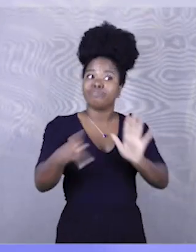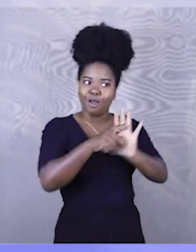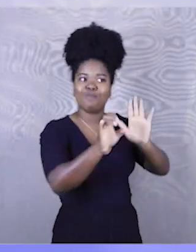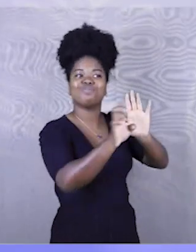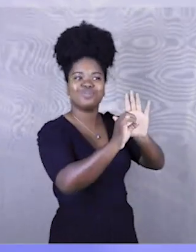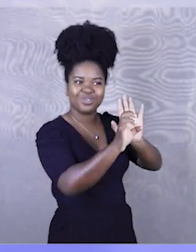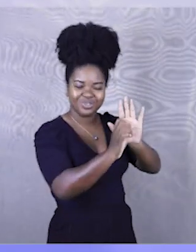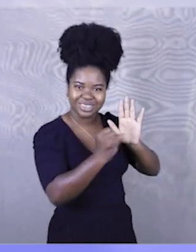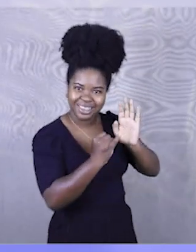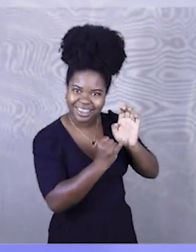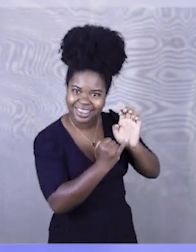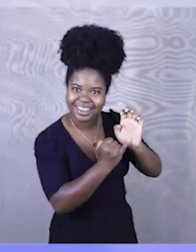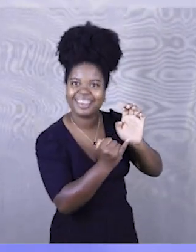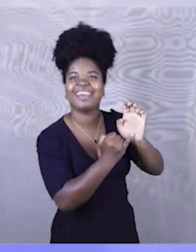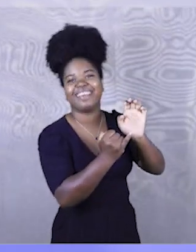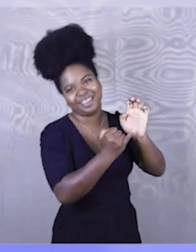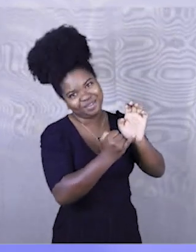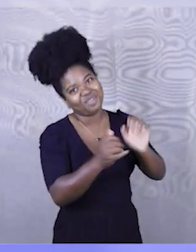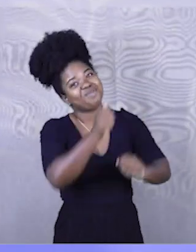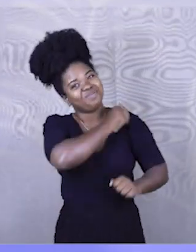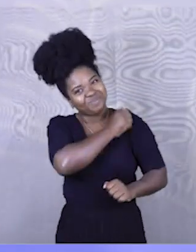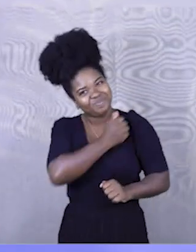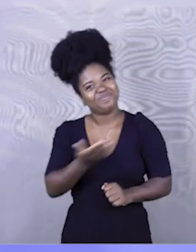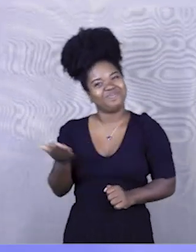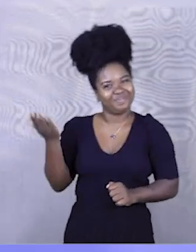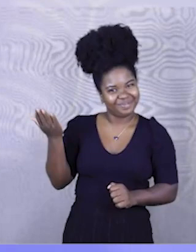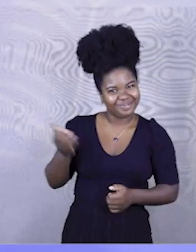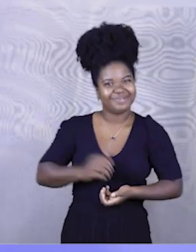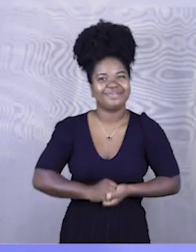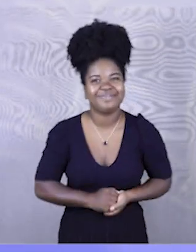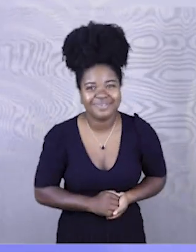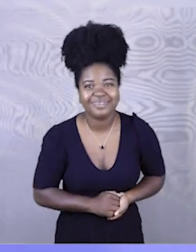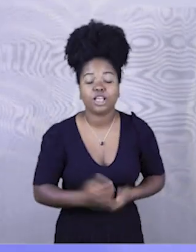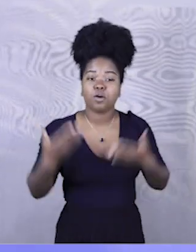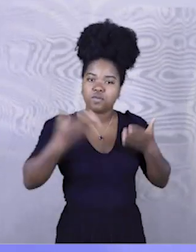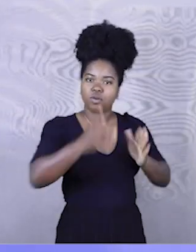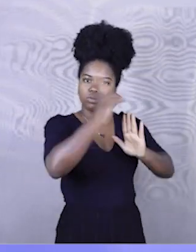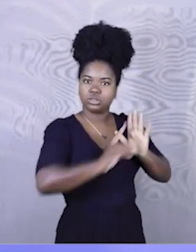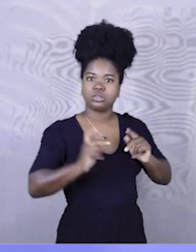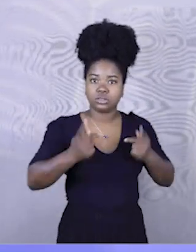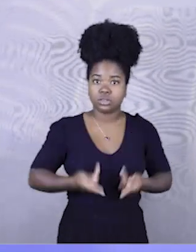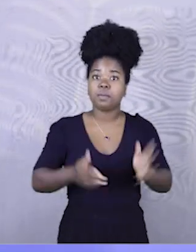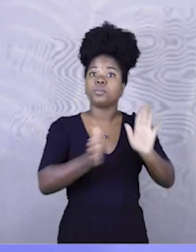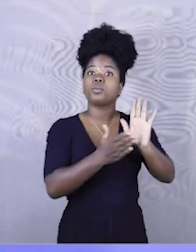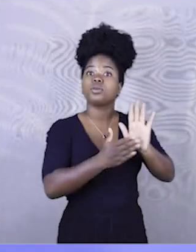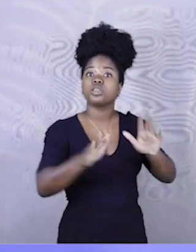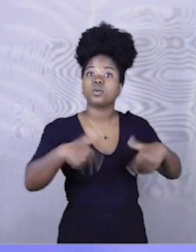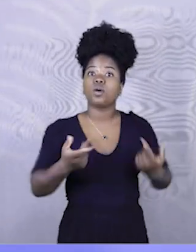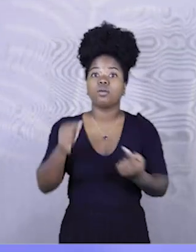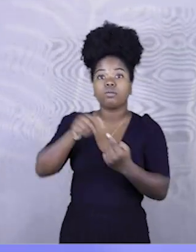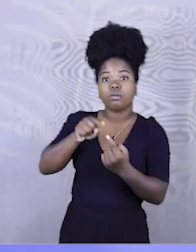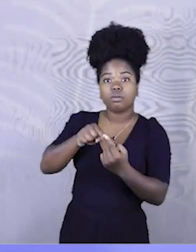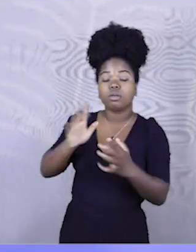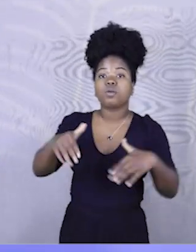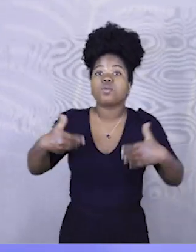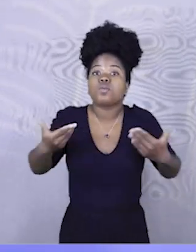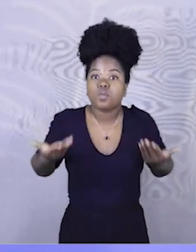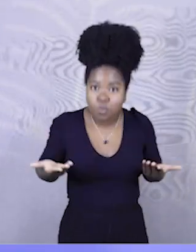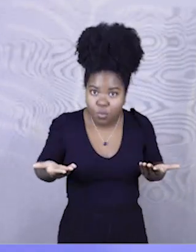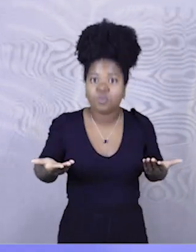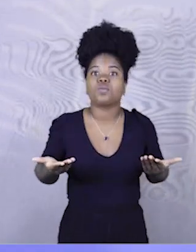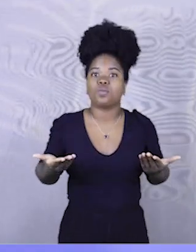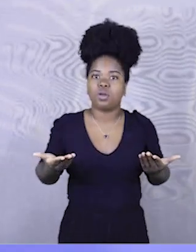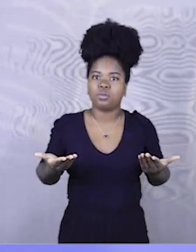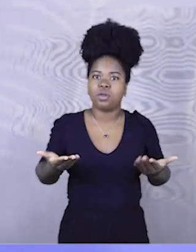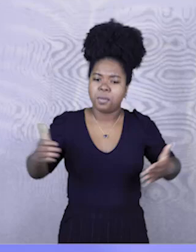desenvolver ações voltadas para a educomunicação em direitos humanos, né? A partir dessa proposta, a gente visa alcançar os nossos interlocutores,